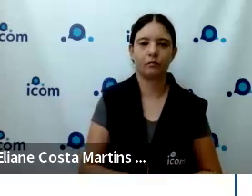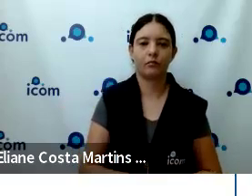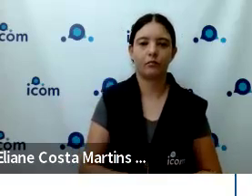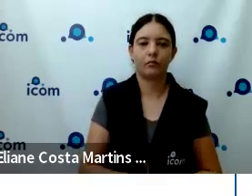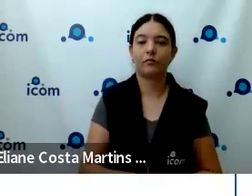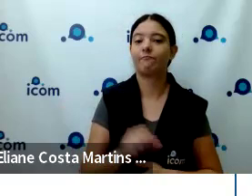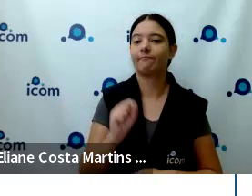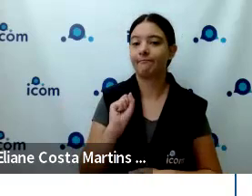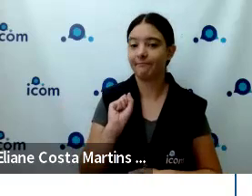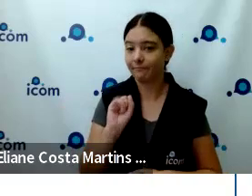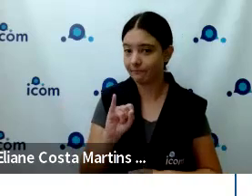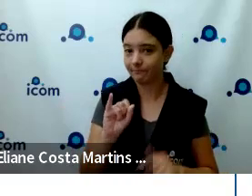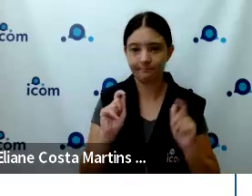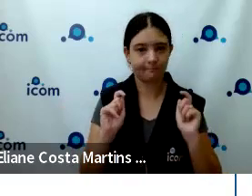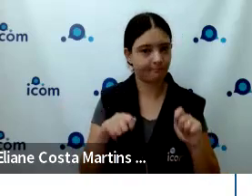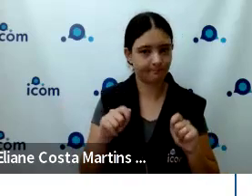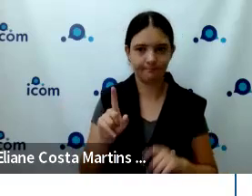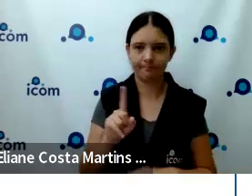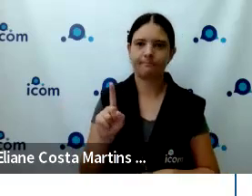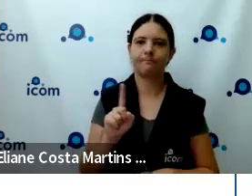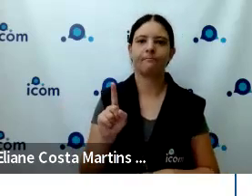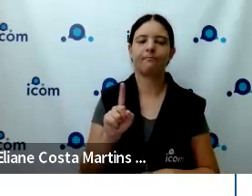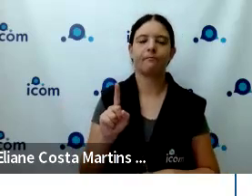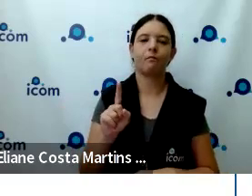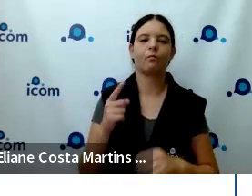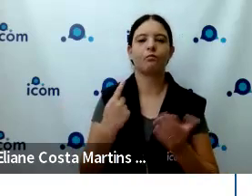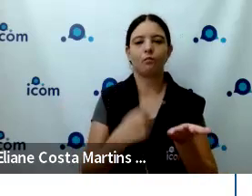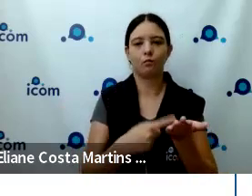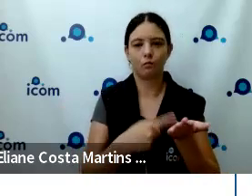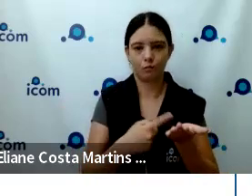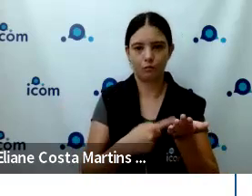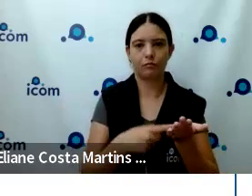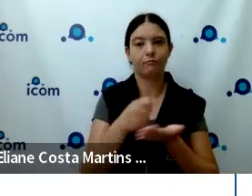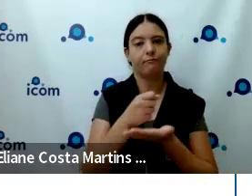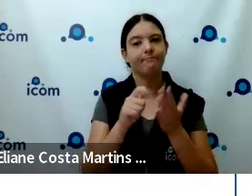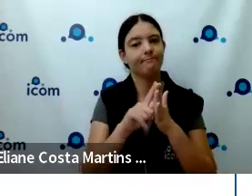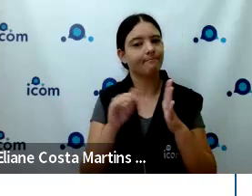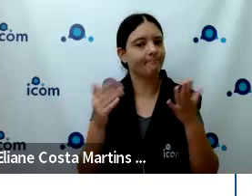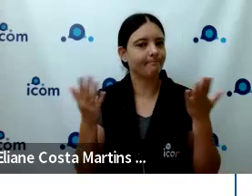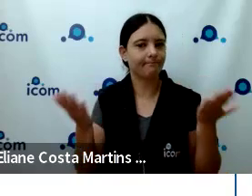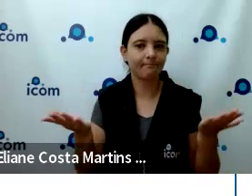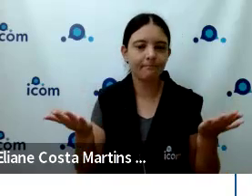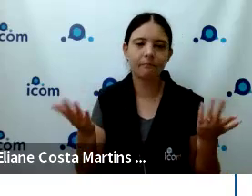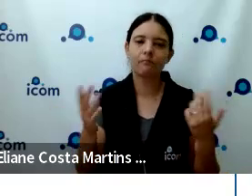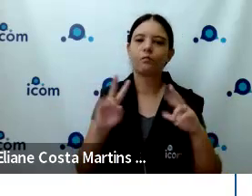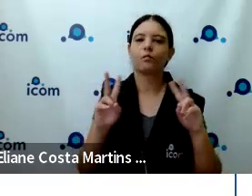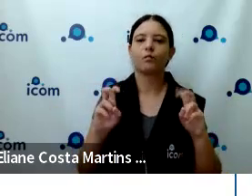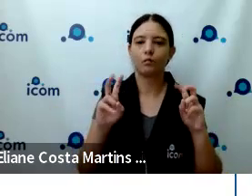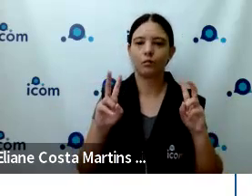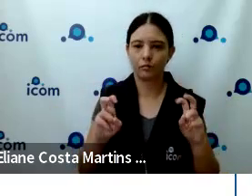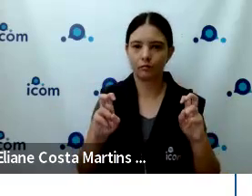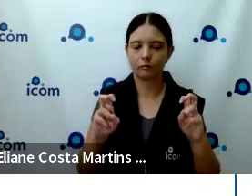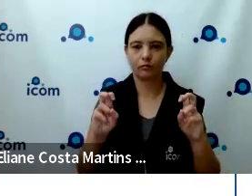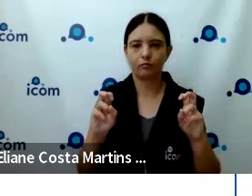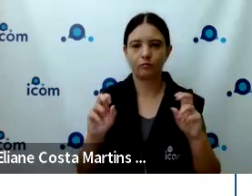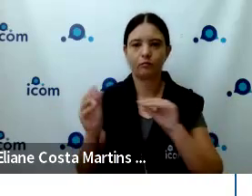Se não for possível chegar a acordo nas bases da lei, o assunto é